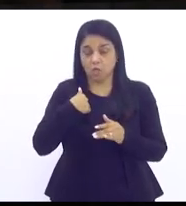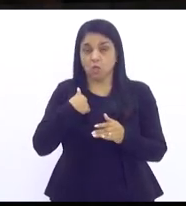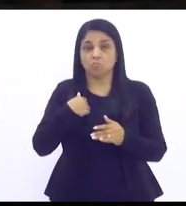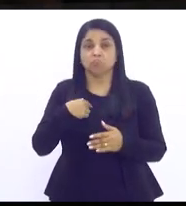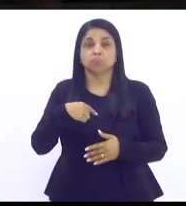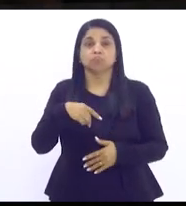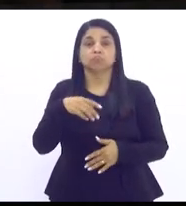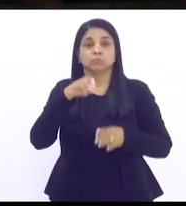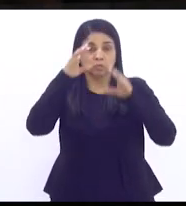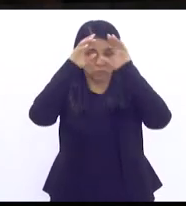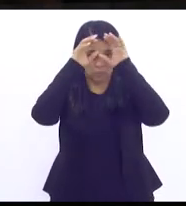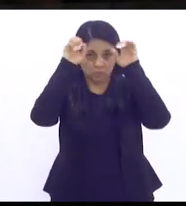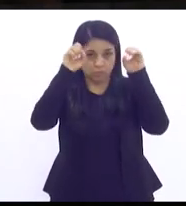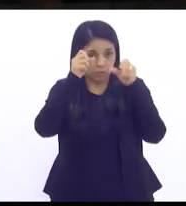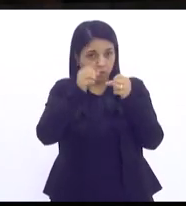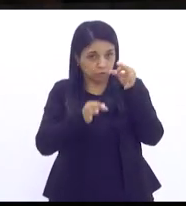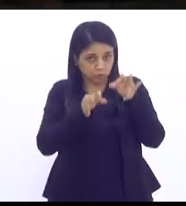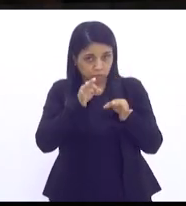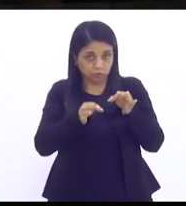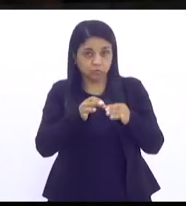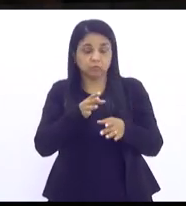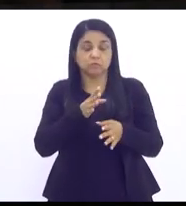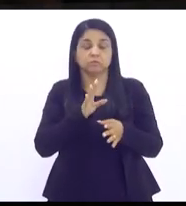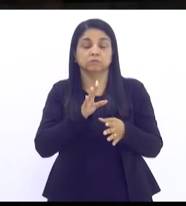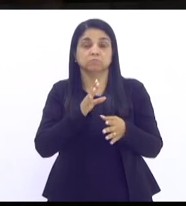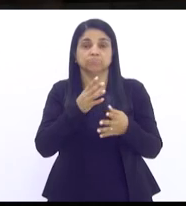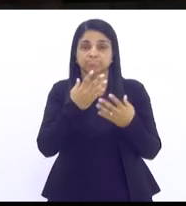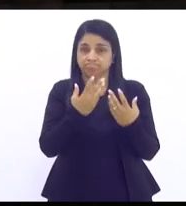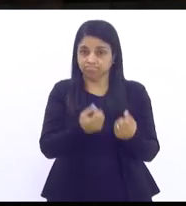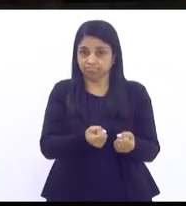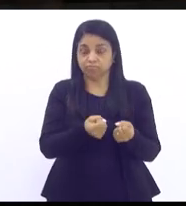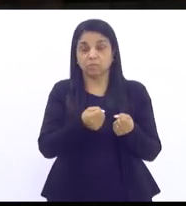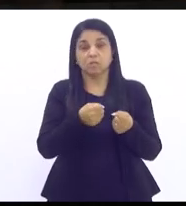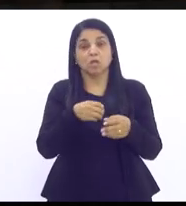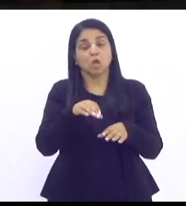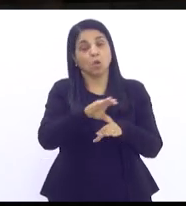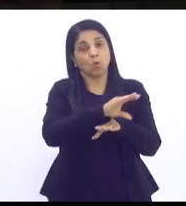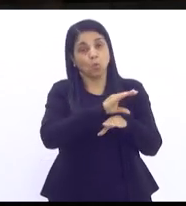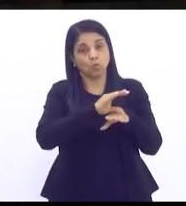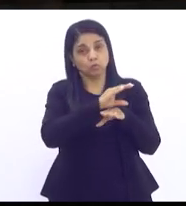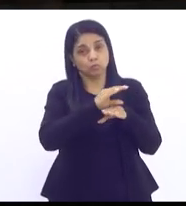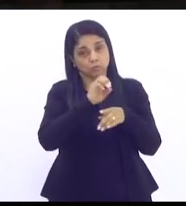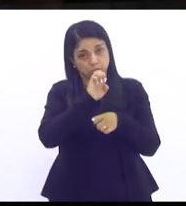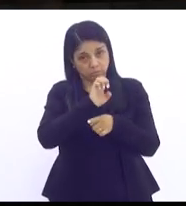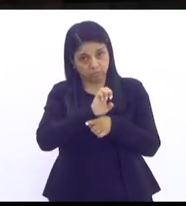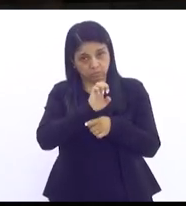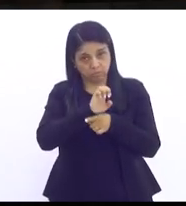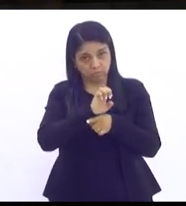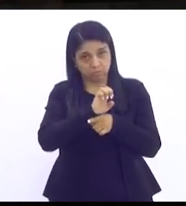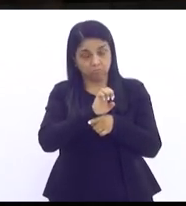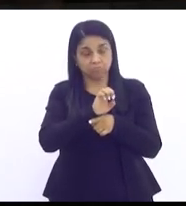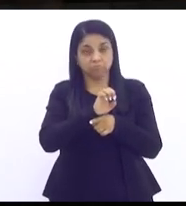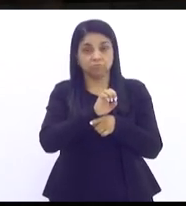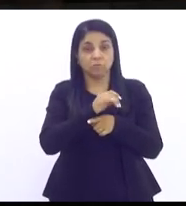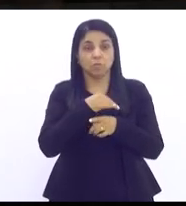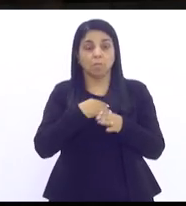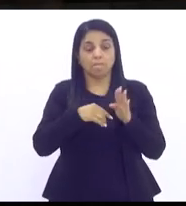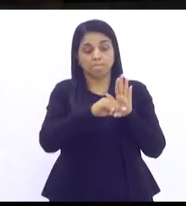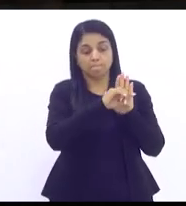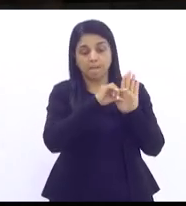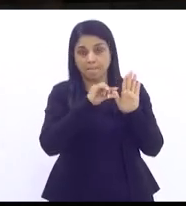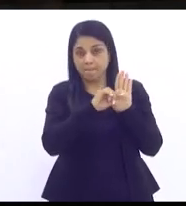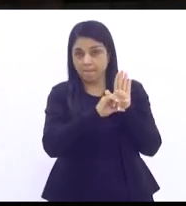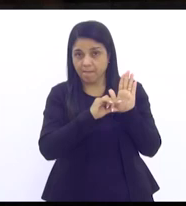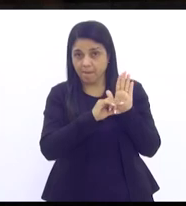reconheceu que a Constituição estadual diz que tem que ser criada por